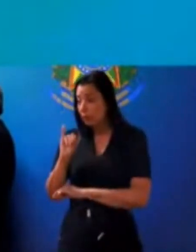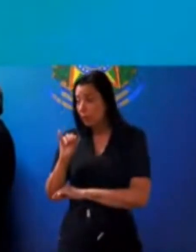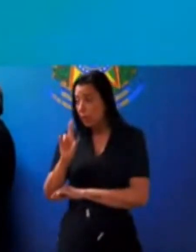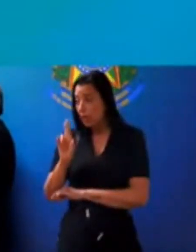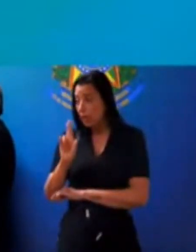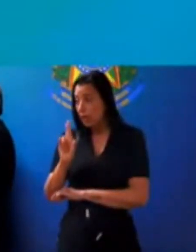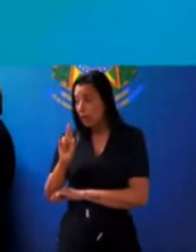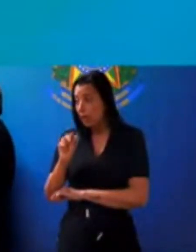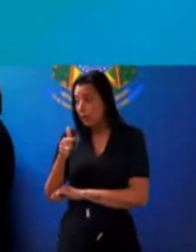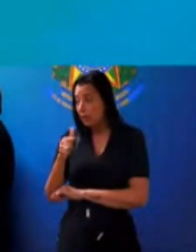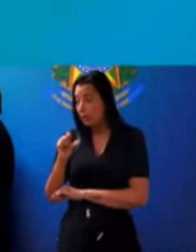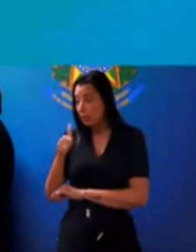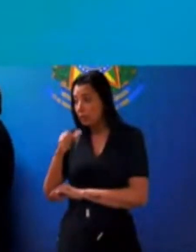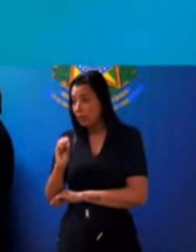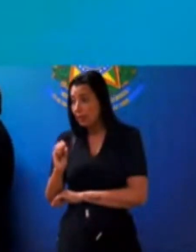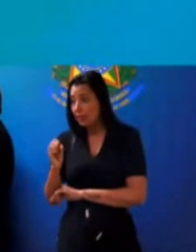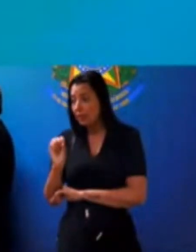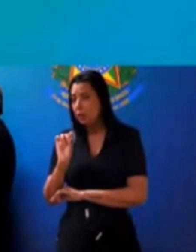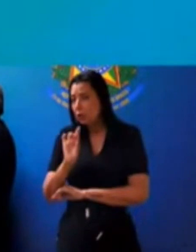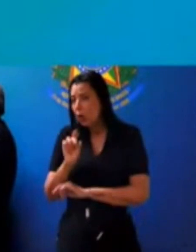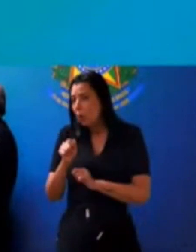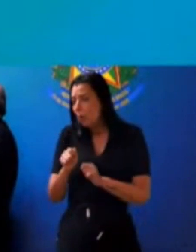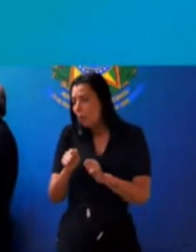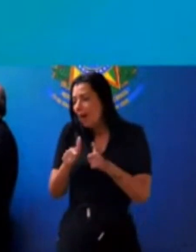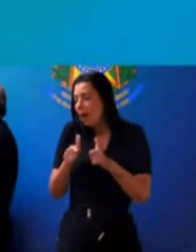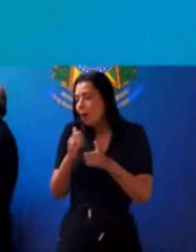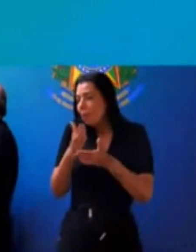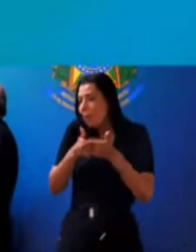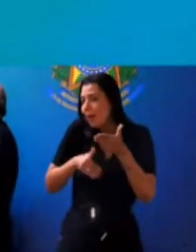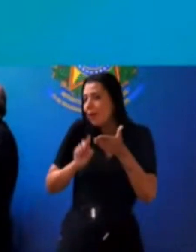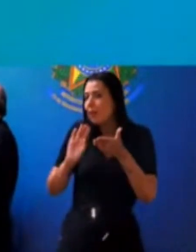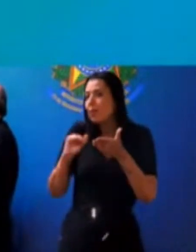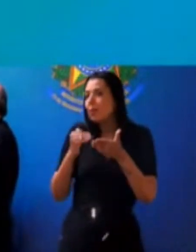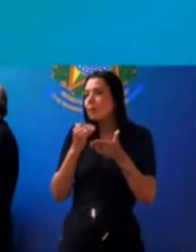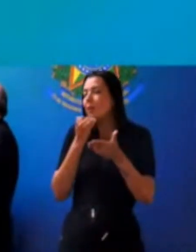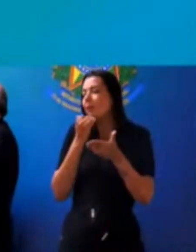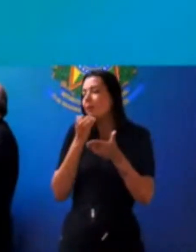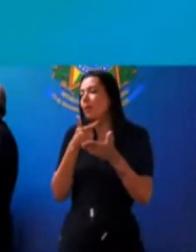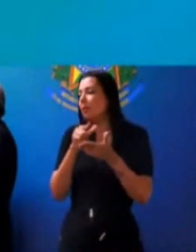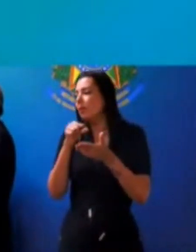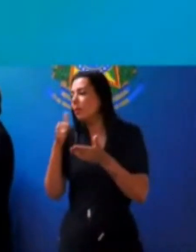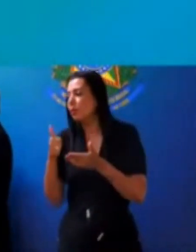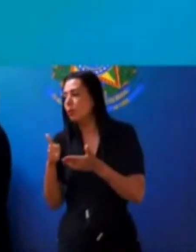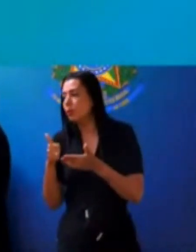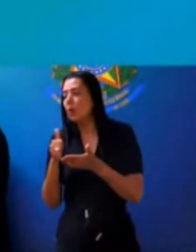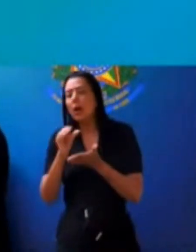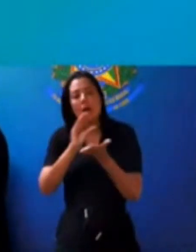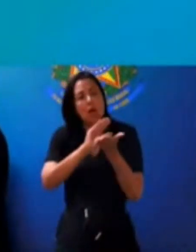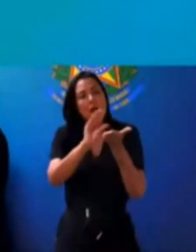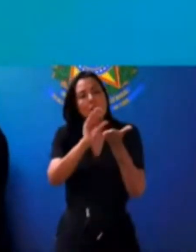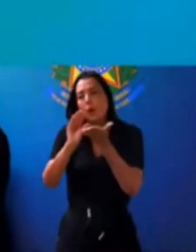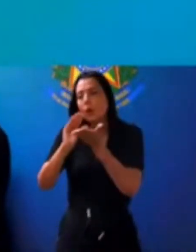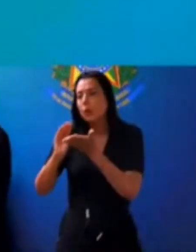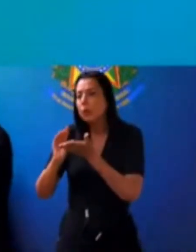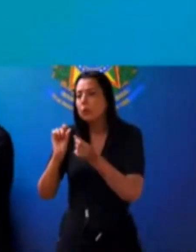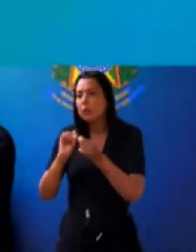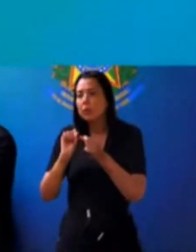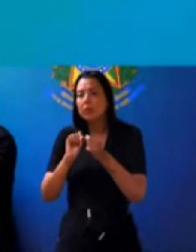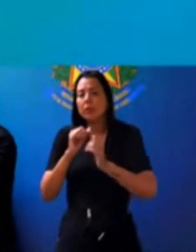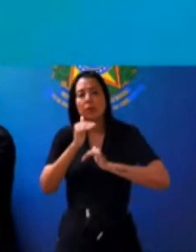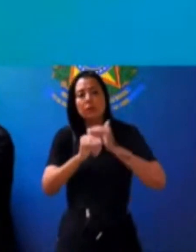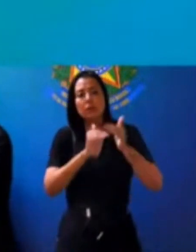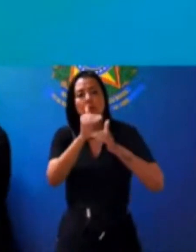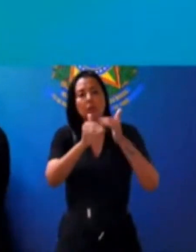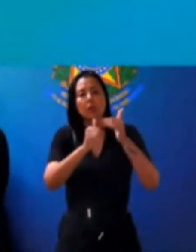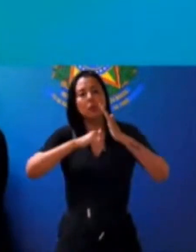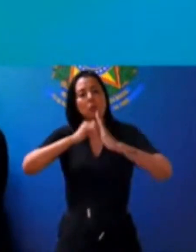e meio de reais em 2010 para apenas meio milhão em 2021 são recursos que seriam aplicados no desenvolvimento